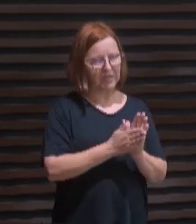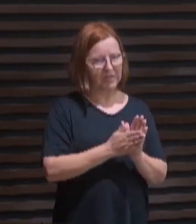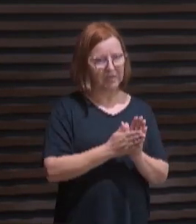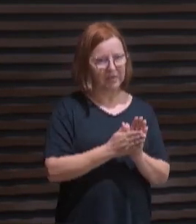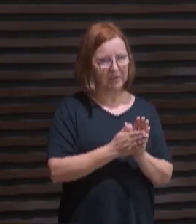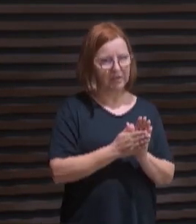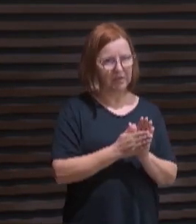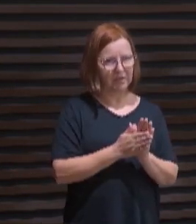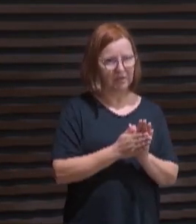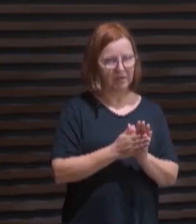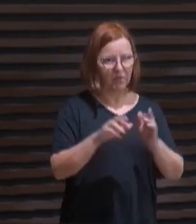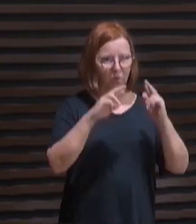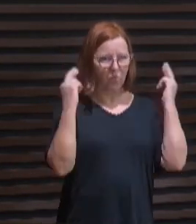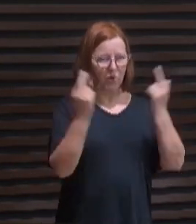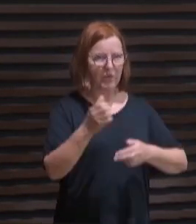rei assírio,